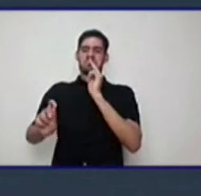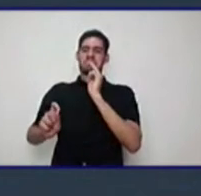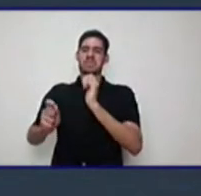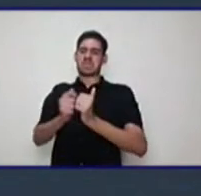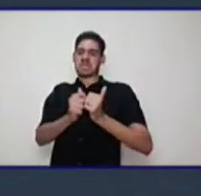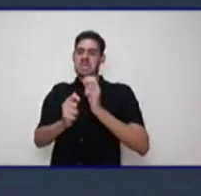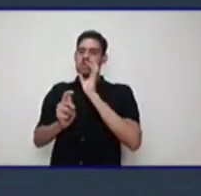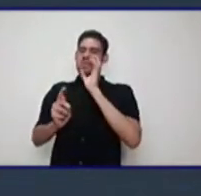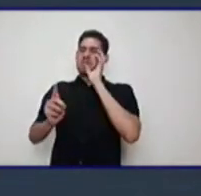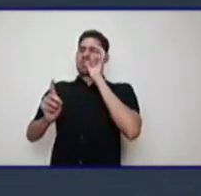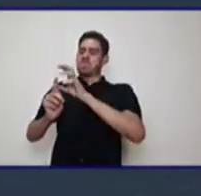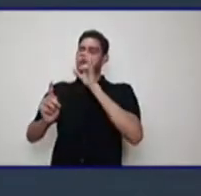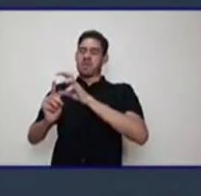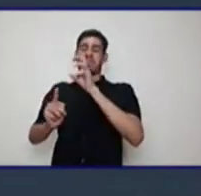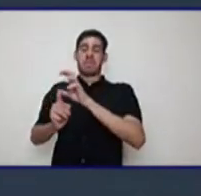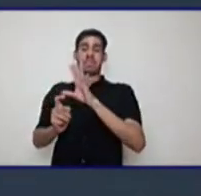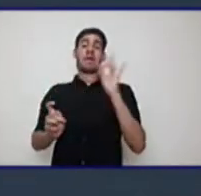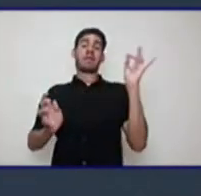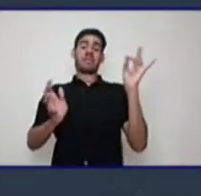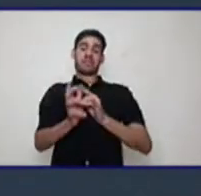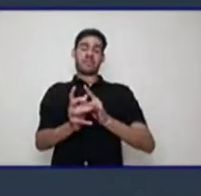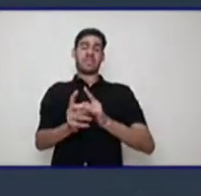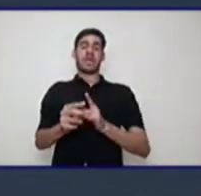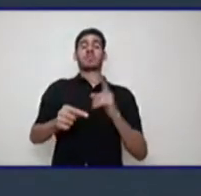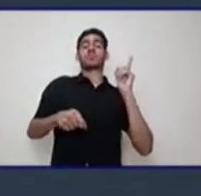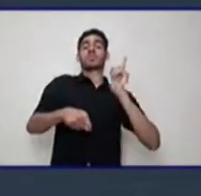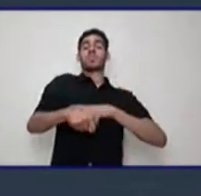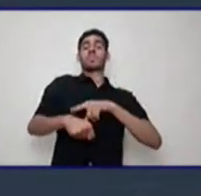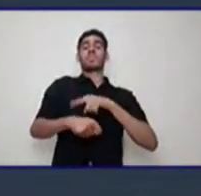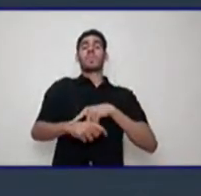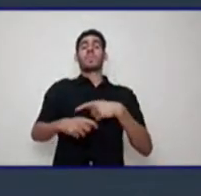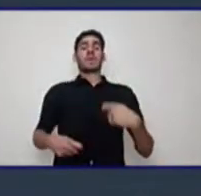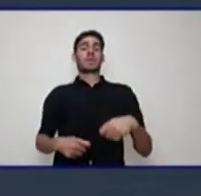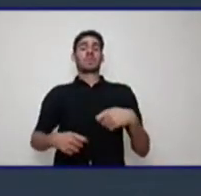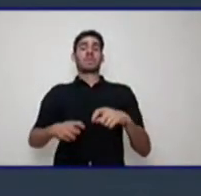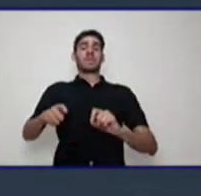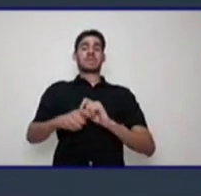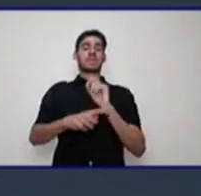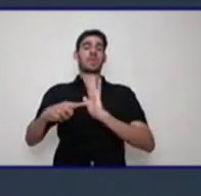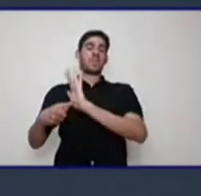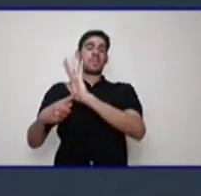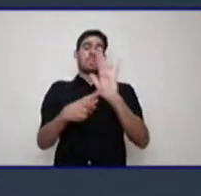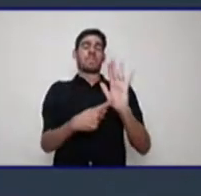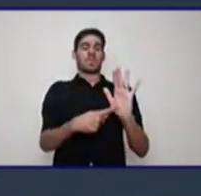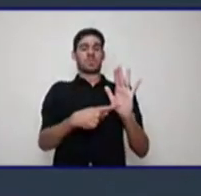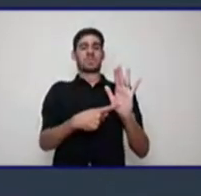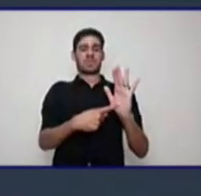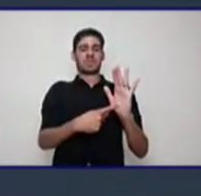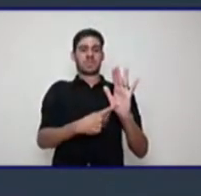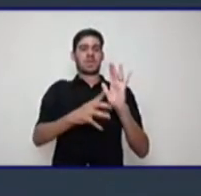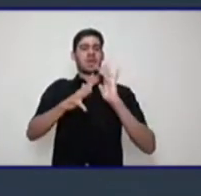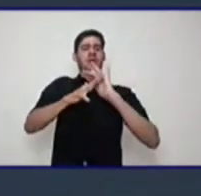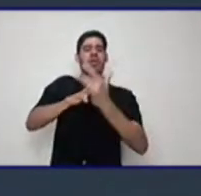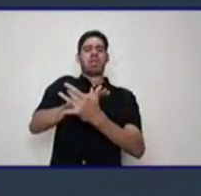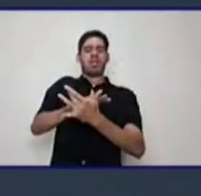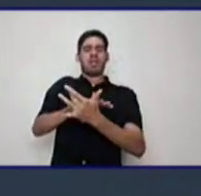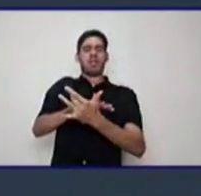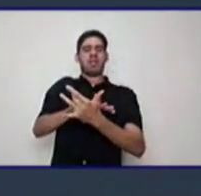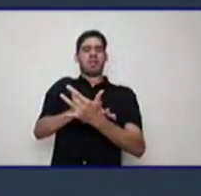que realmente há um momento que há necessidade de se mostrar que redes sociais,